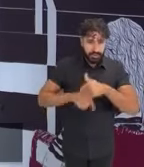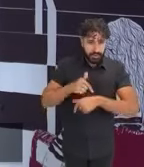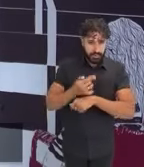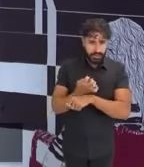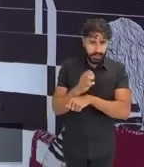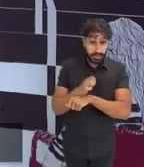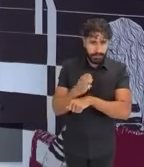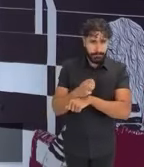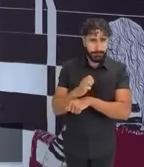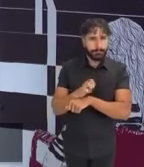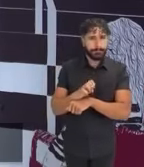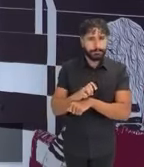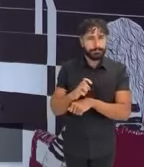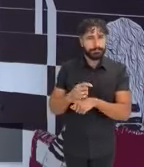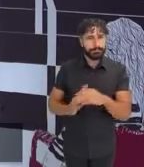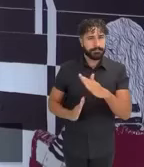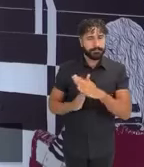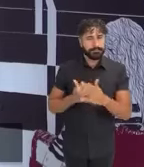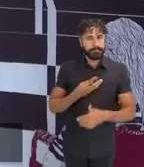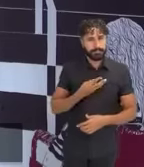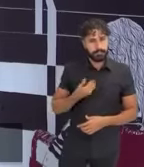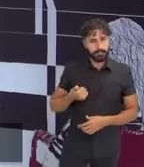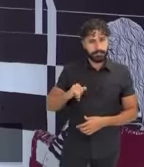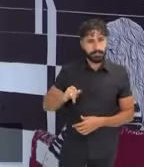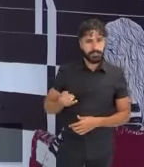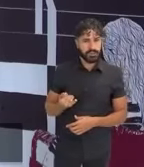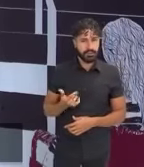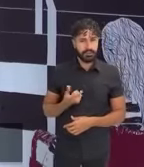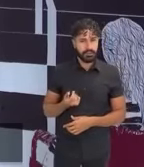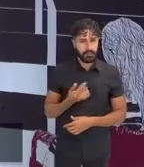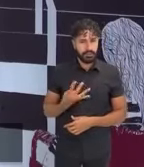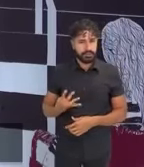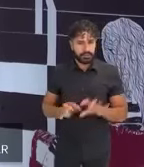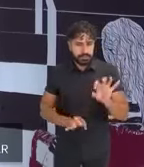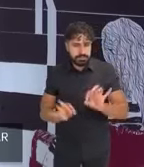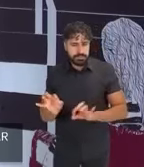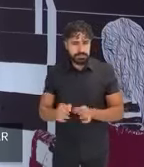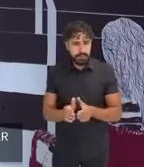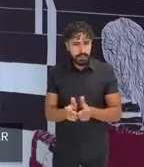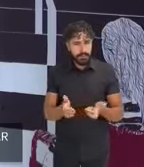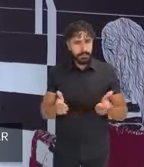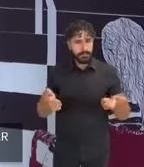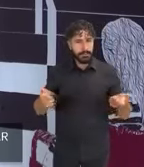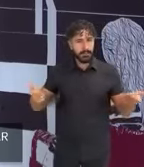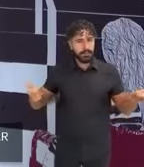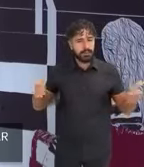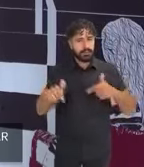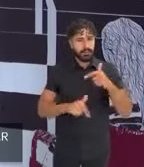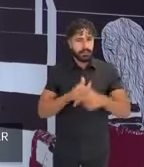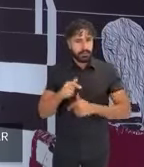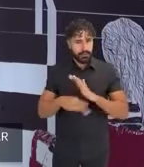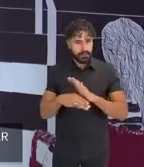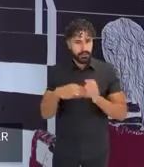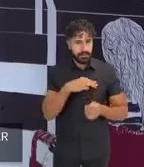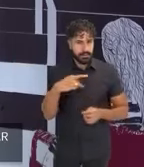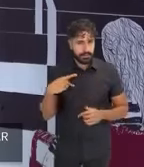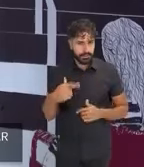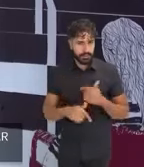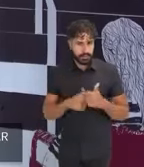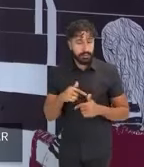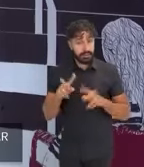foi com vigência até 31 de janeiro de 2024, para sistematizar, uniformizar e ampliar a atuação do Ministério Público do Trabalho. E